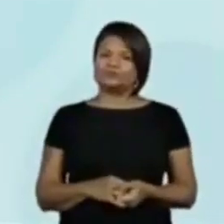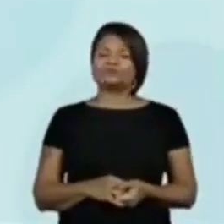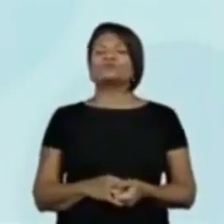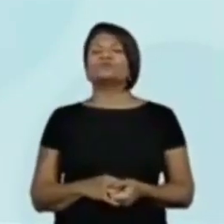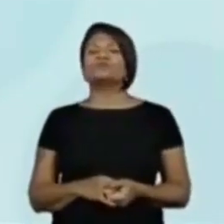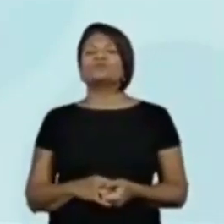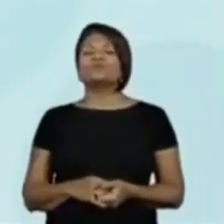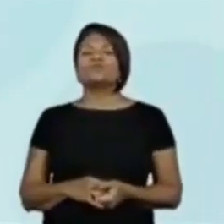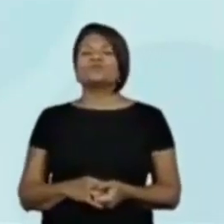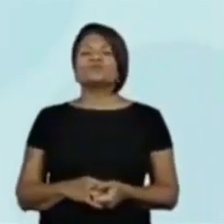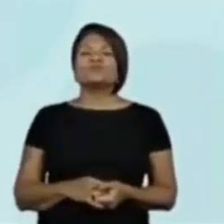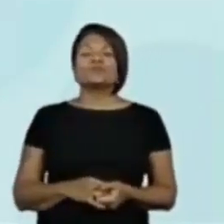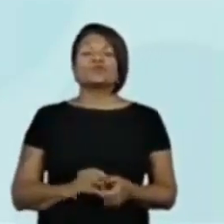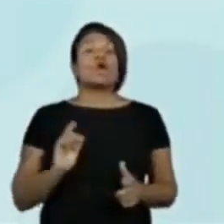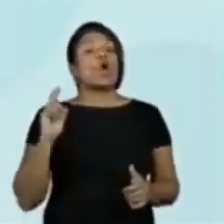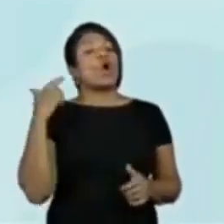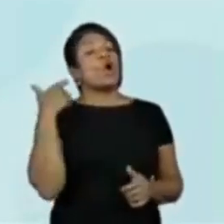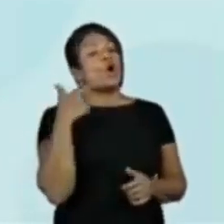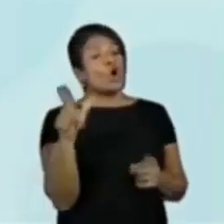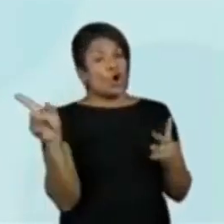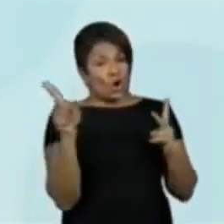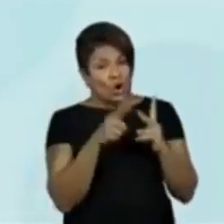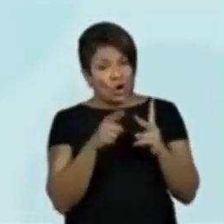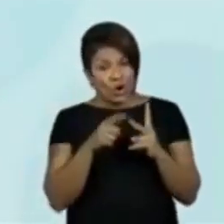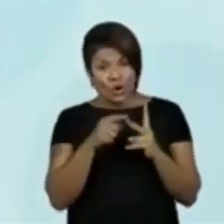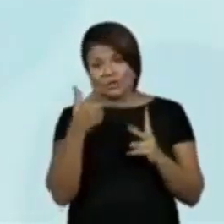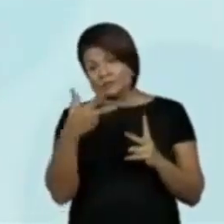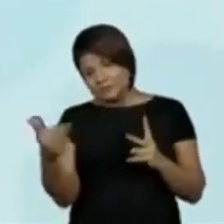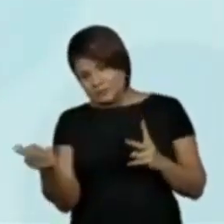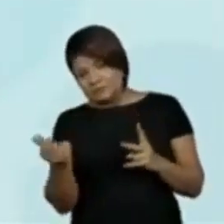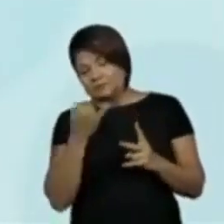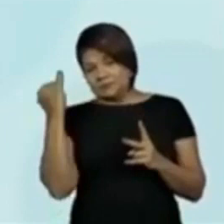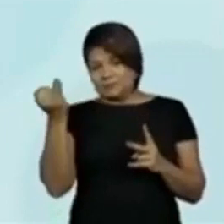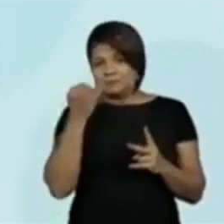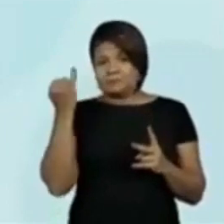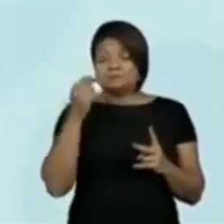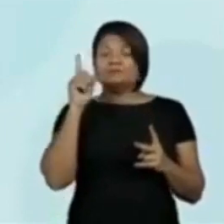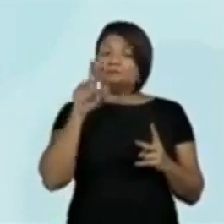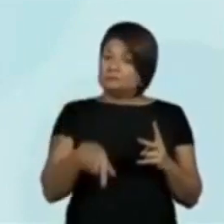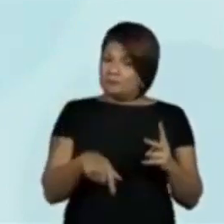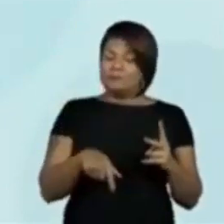enquete. Outra coisa importante são os nossos